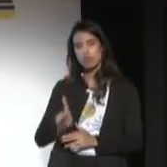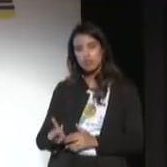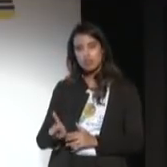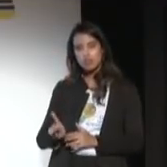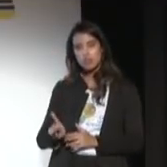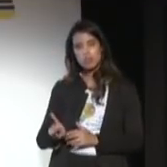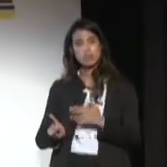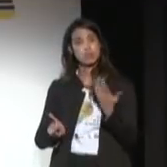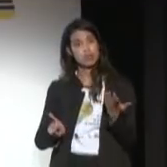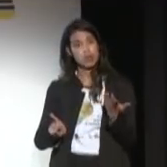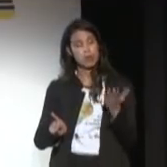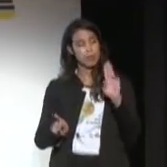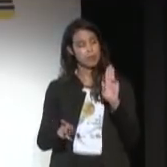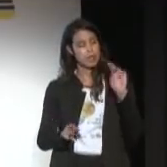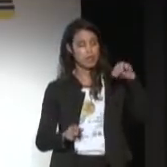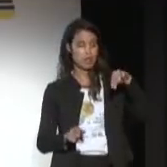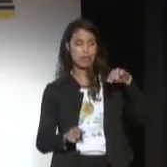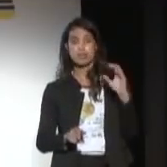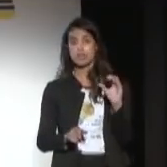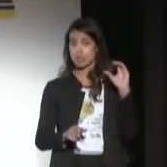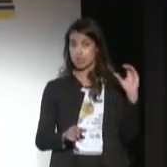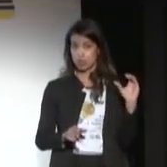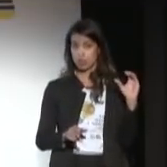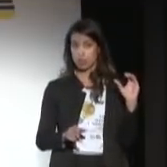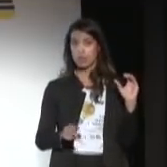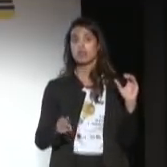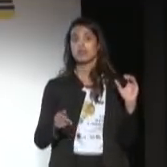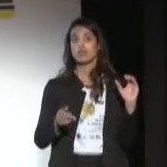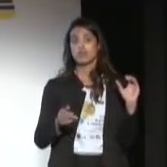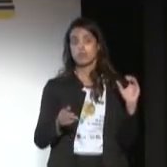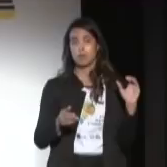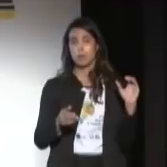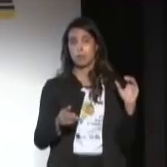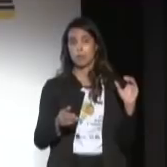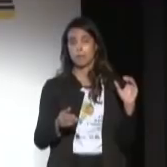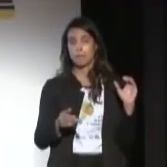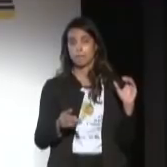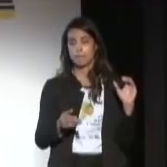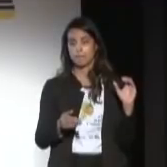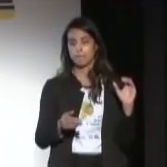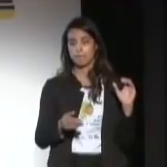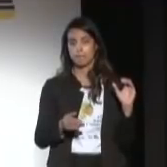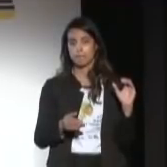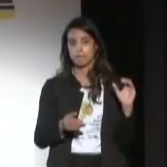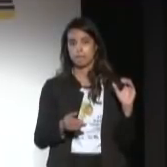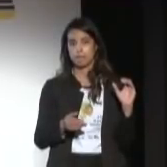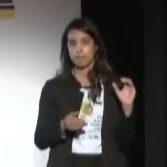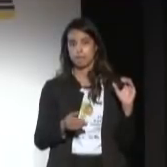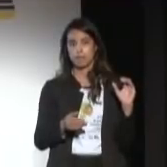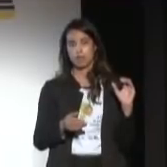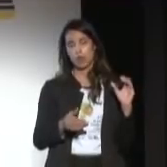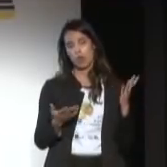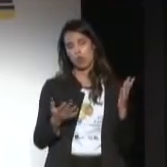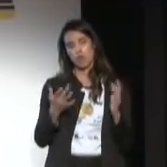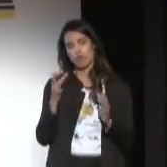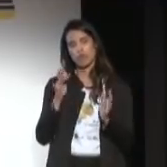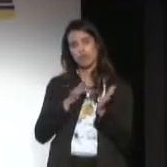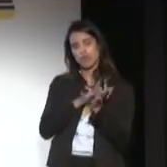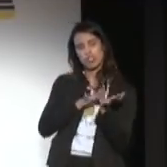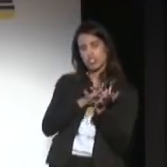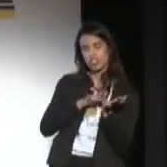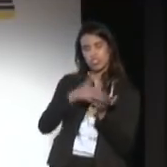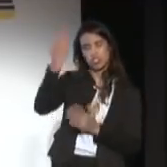lá. Vamos implementar a BNCC e vamos permitir, vou usar uma frase bem feia, ou fingir que não estamos